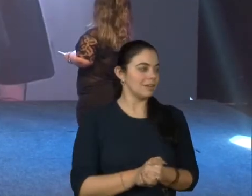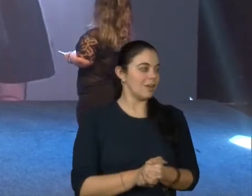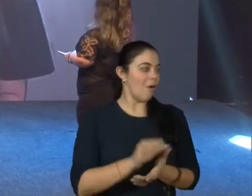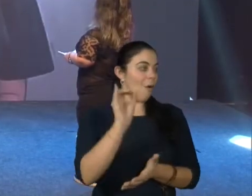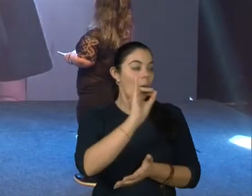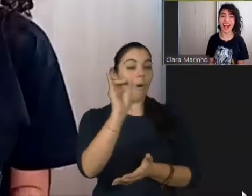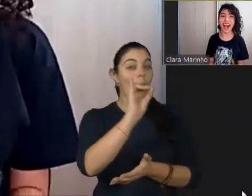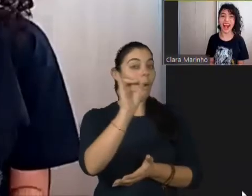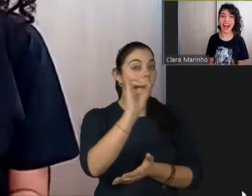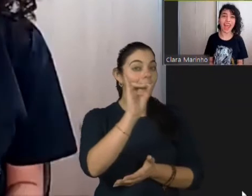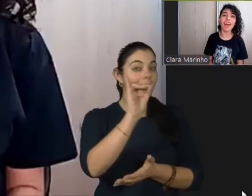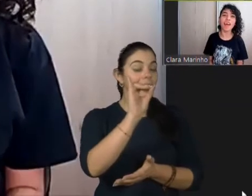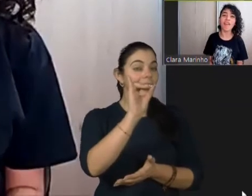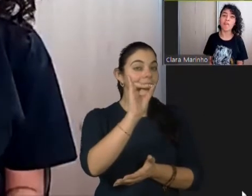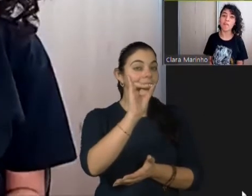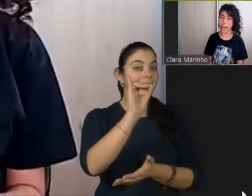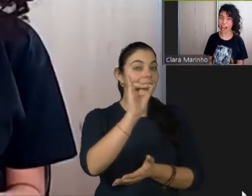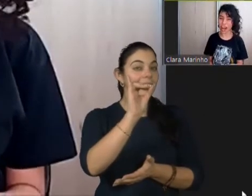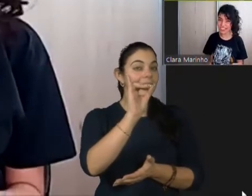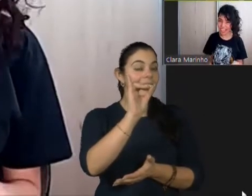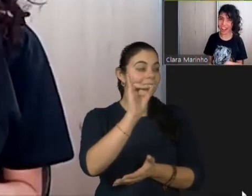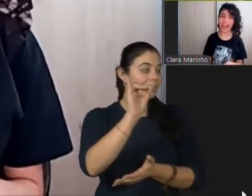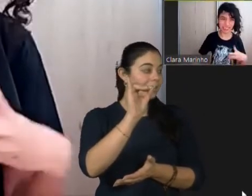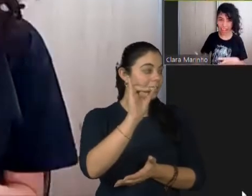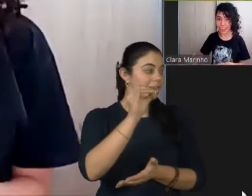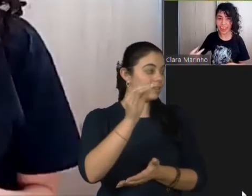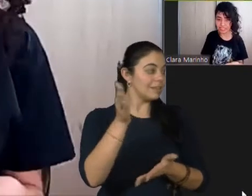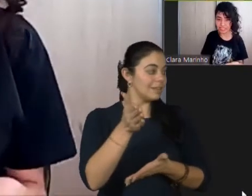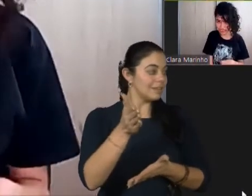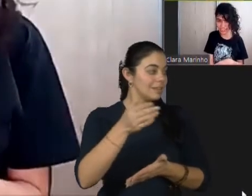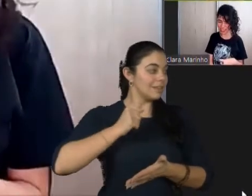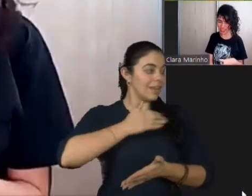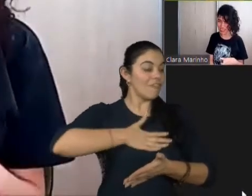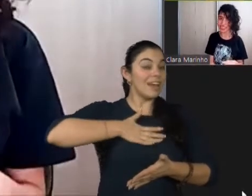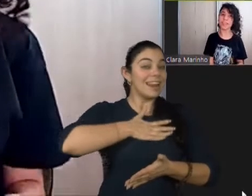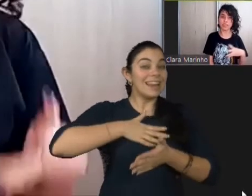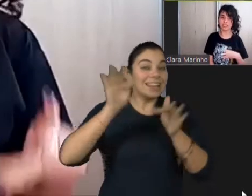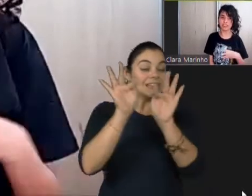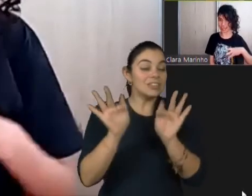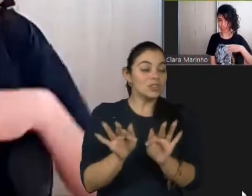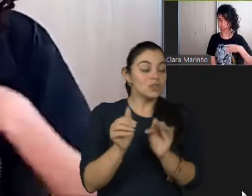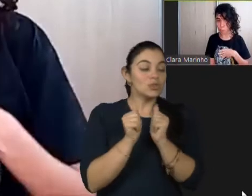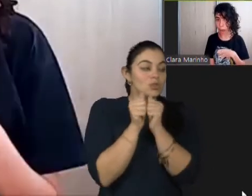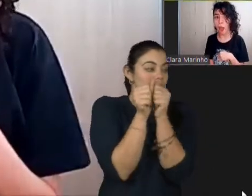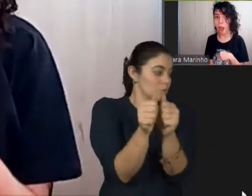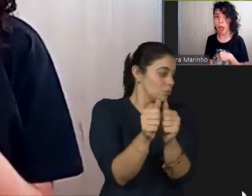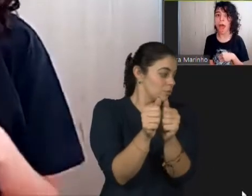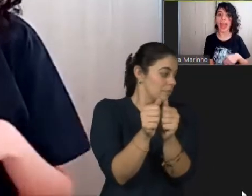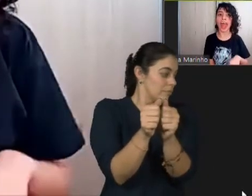Presidente, meu Deus, está aqui com meus filhos, eu estou saindo lá,